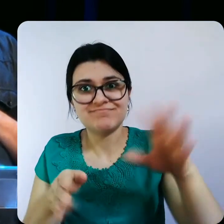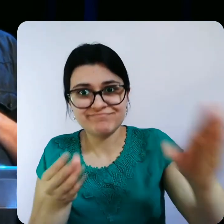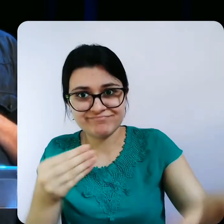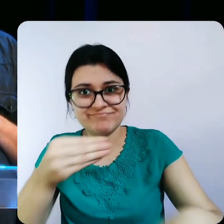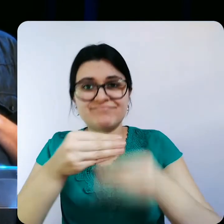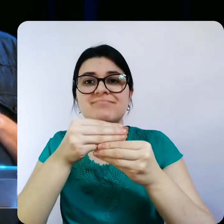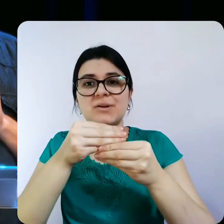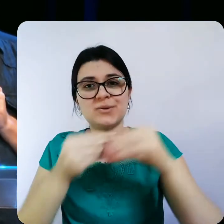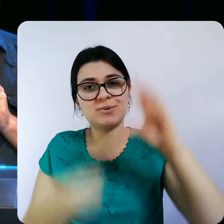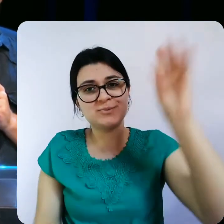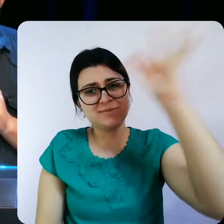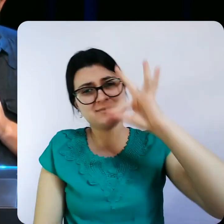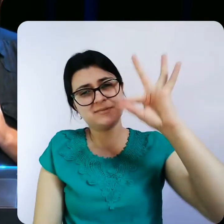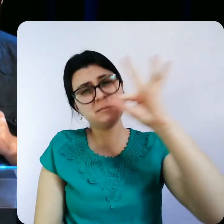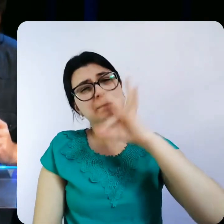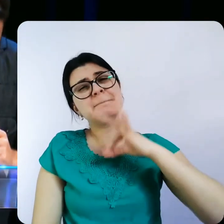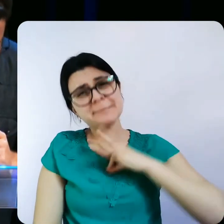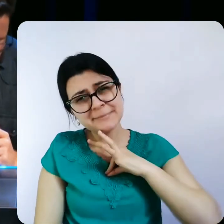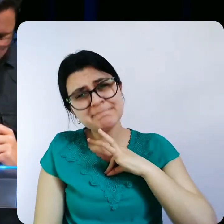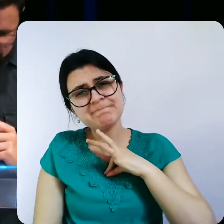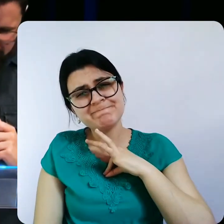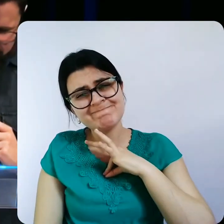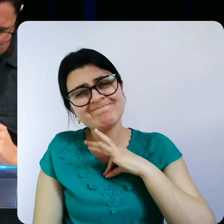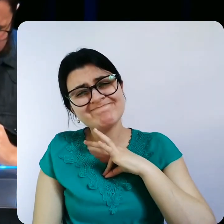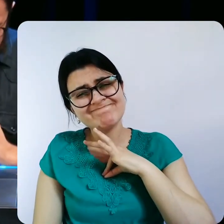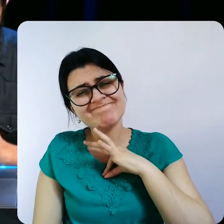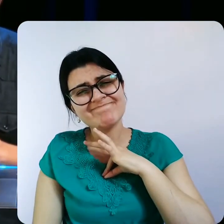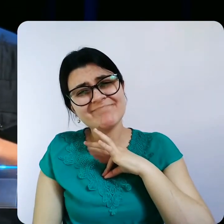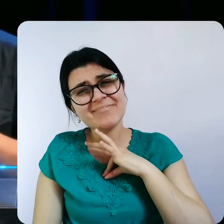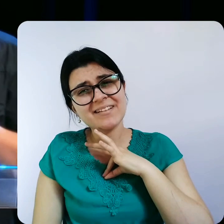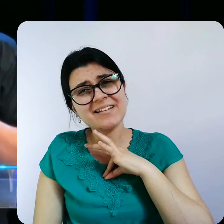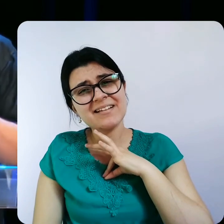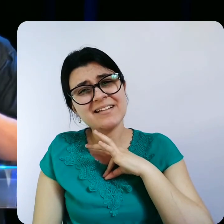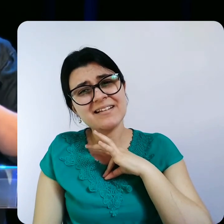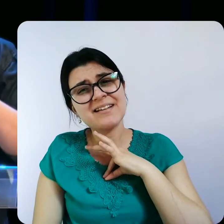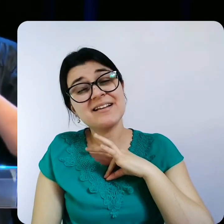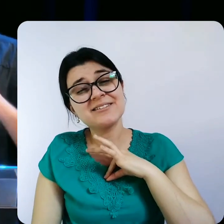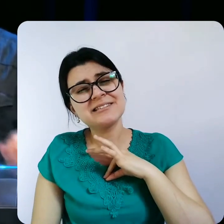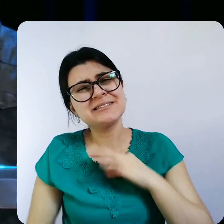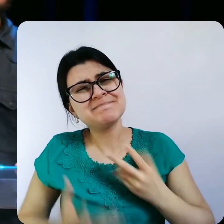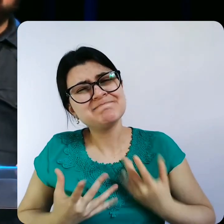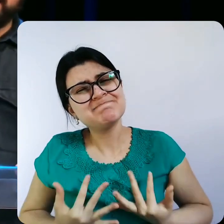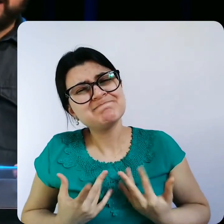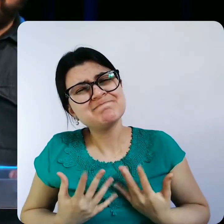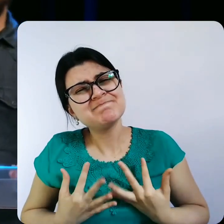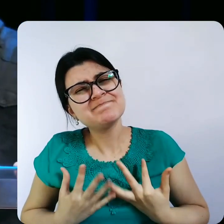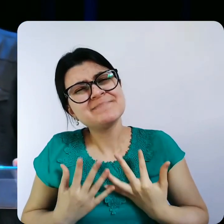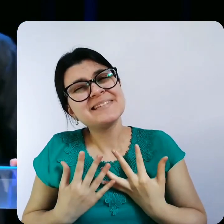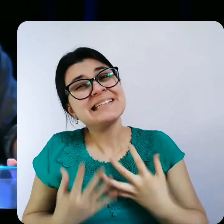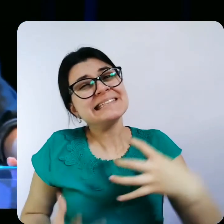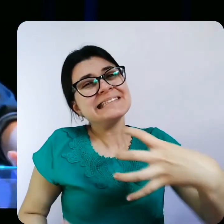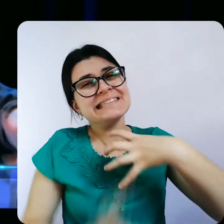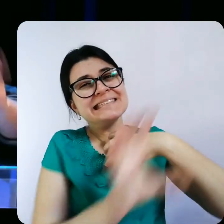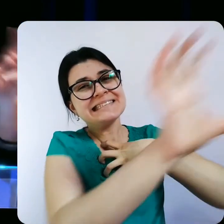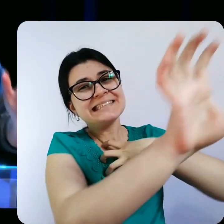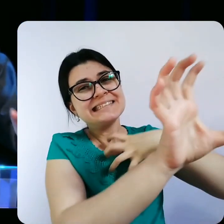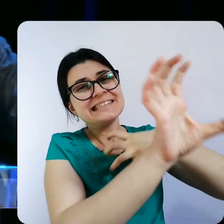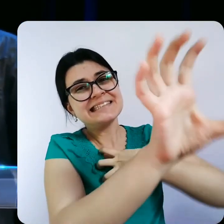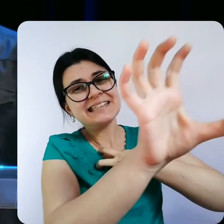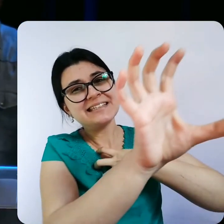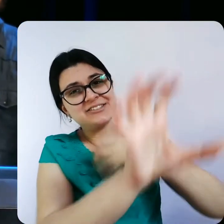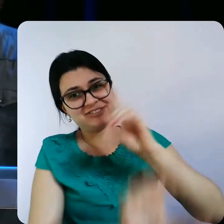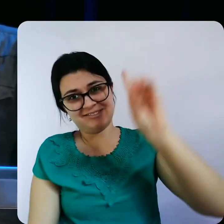dá o seu Espírito. E o Espírito é aquele responsável por nos fazer experimentar a Deus. Uma coisa é você saber que a maçã